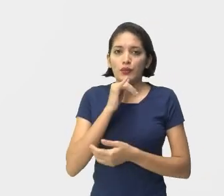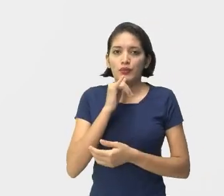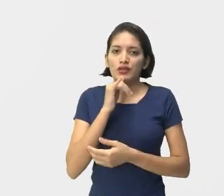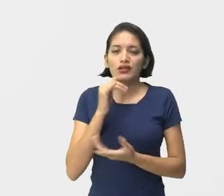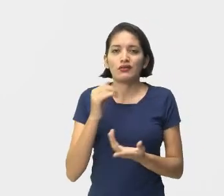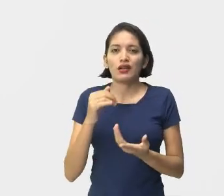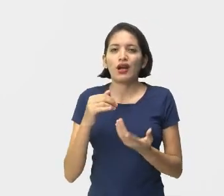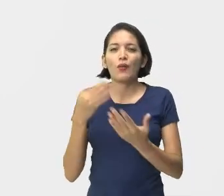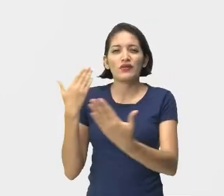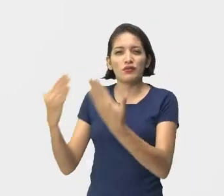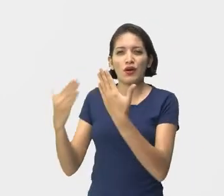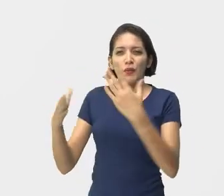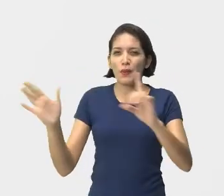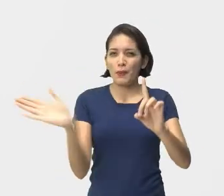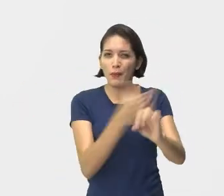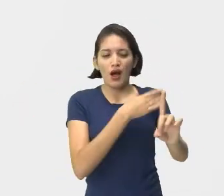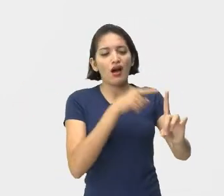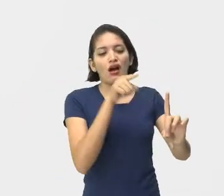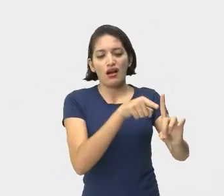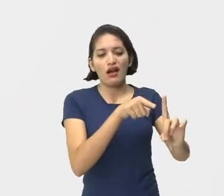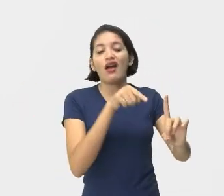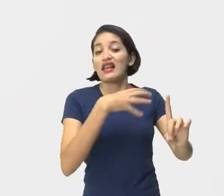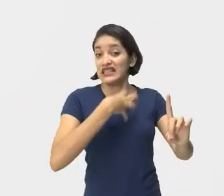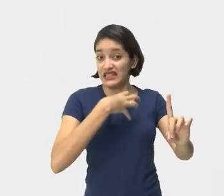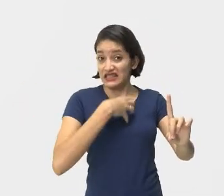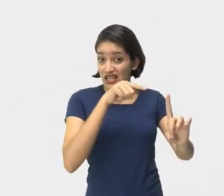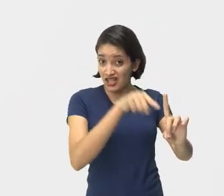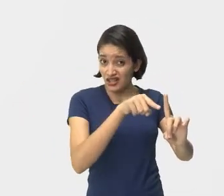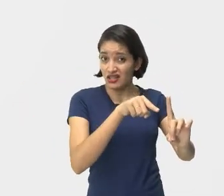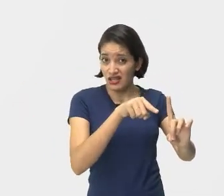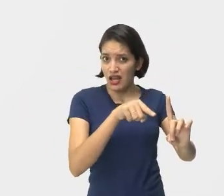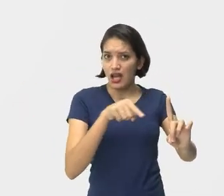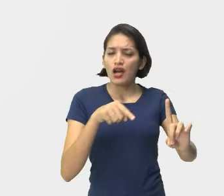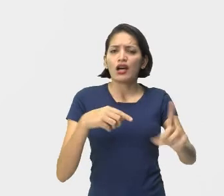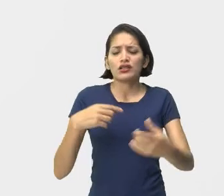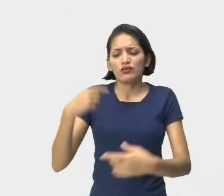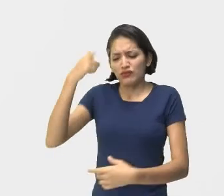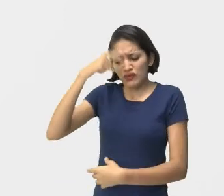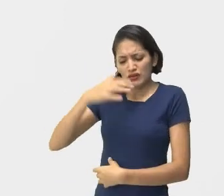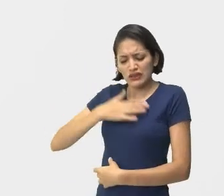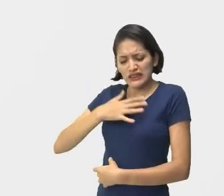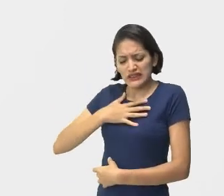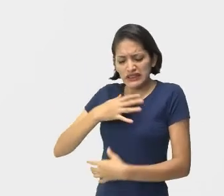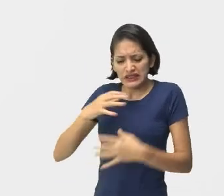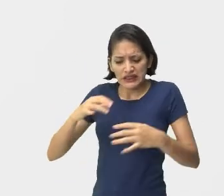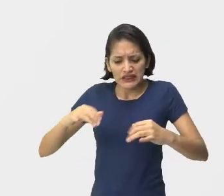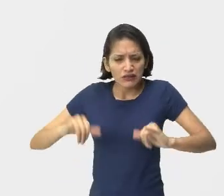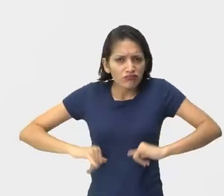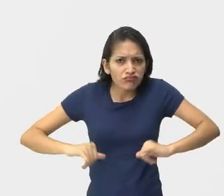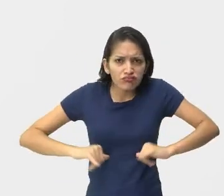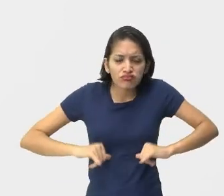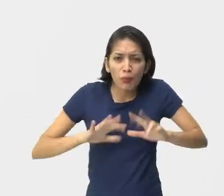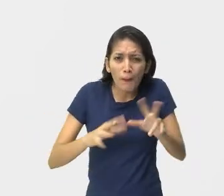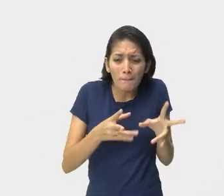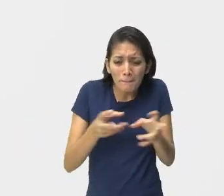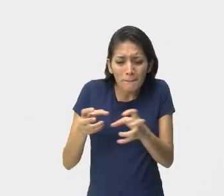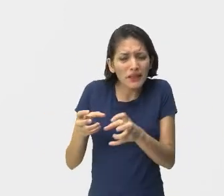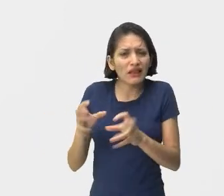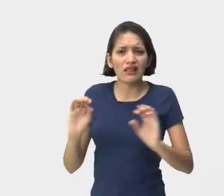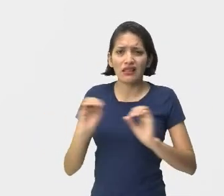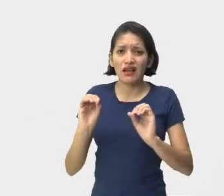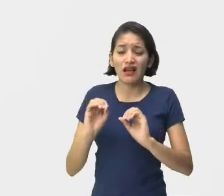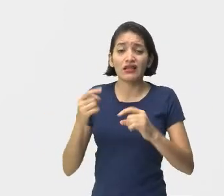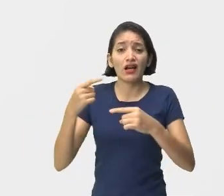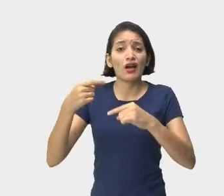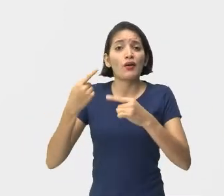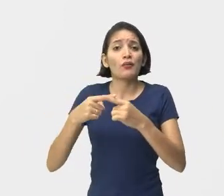tapa em alguém que sente a dor, né? Você tá sofrendo, mas você não percebe que está sofrendo. Porque